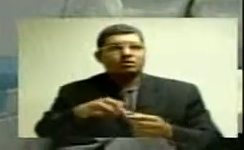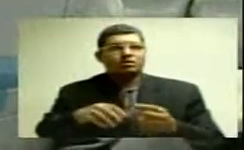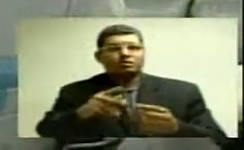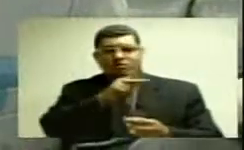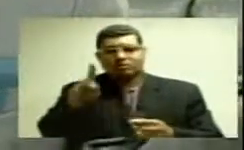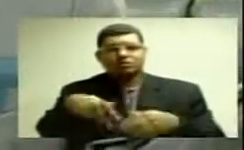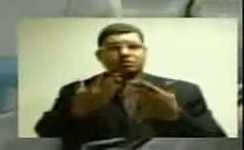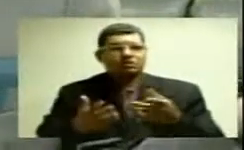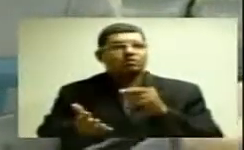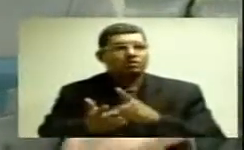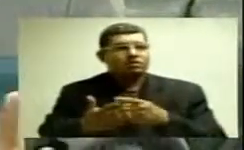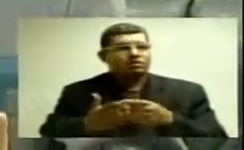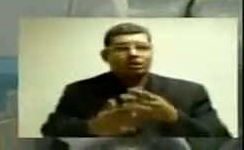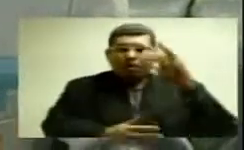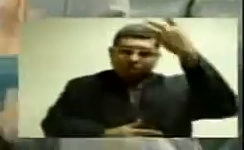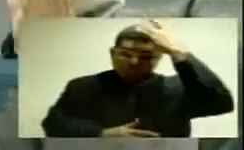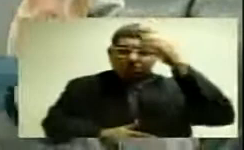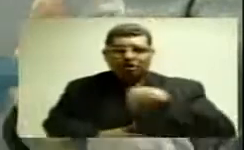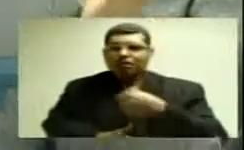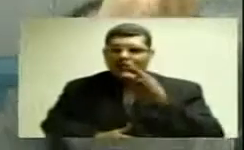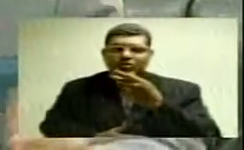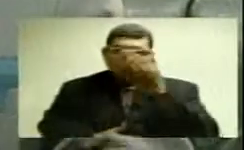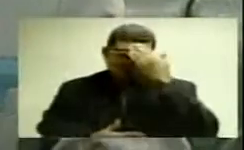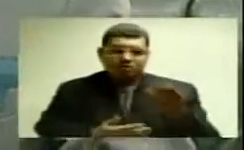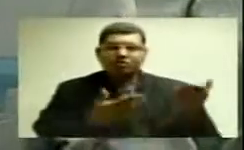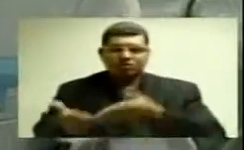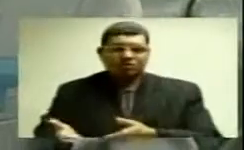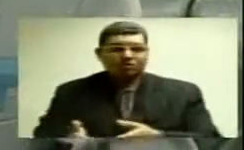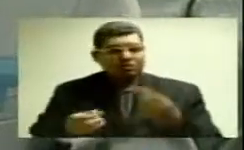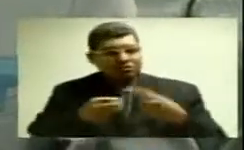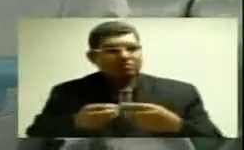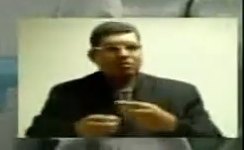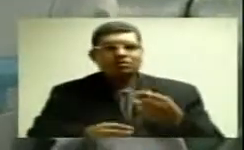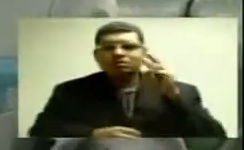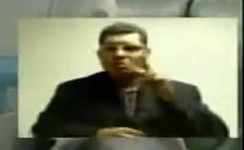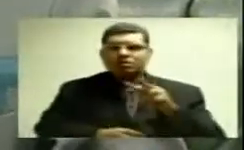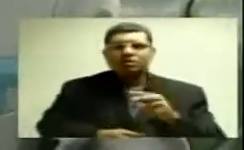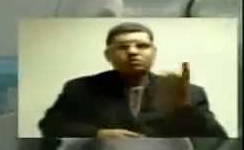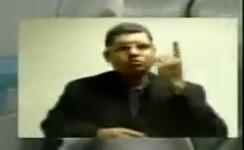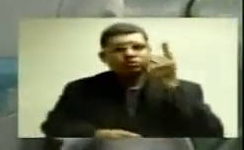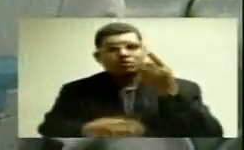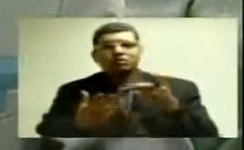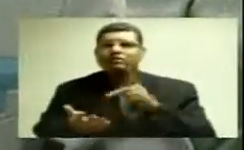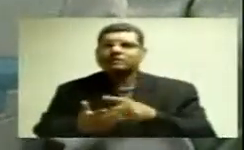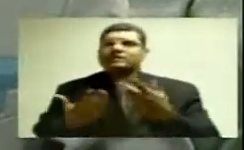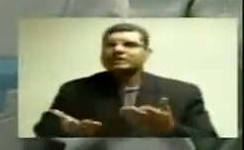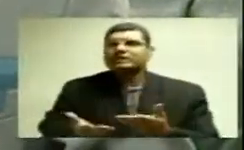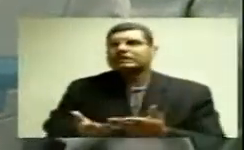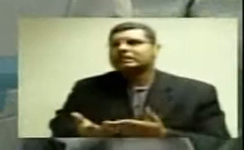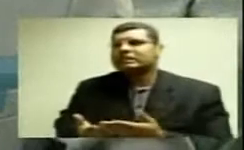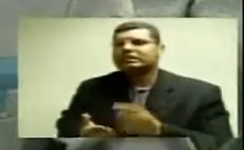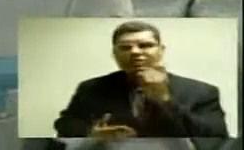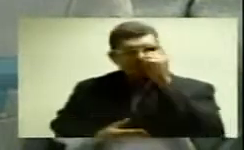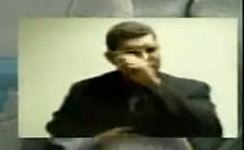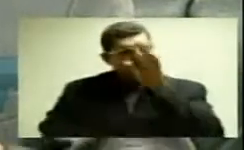pelas prefeituras. Pela prefeitura, exatamente. Nessa visita que a gente faz no interior, a gente vai constatando isso. Aliás, é